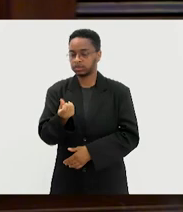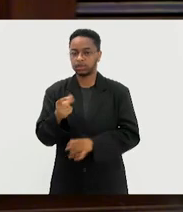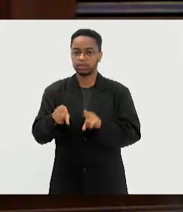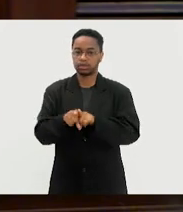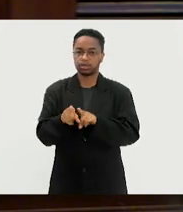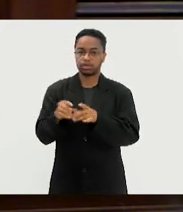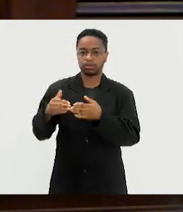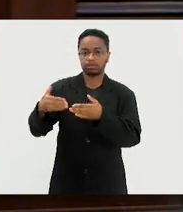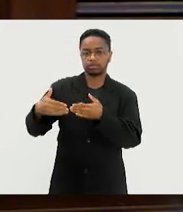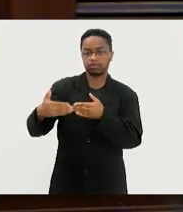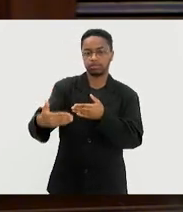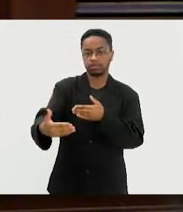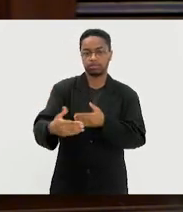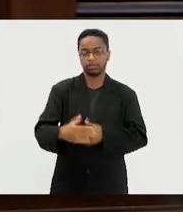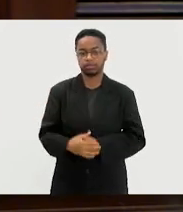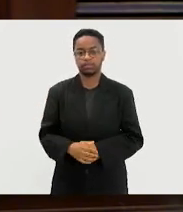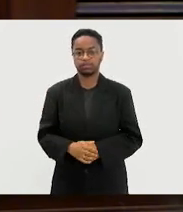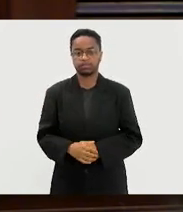sucessivamente.